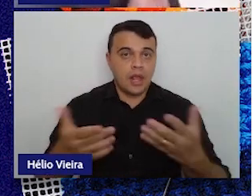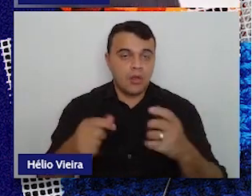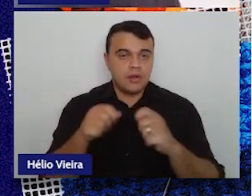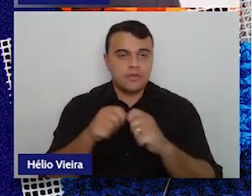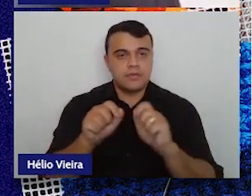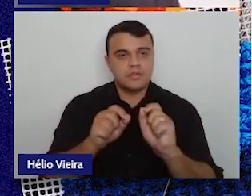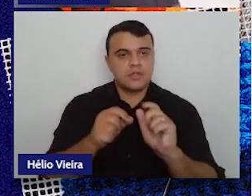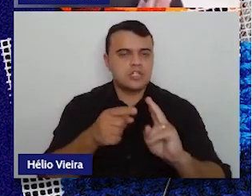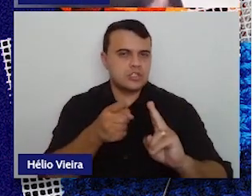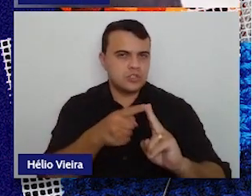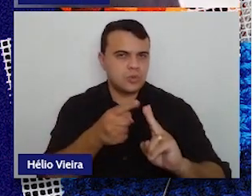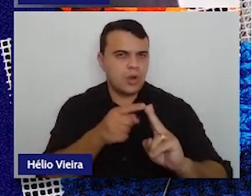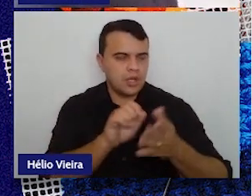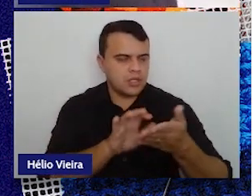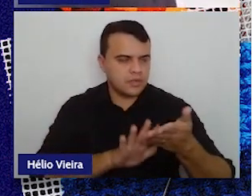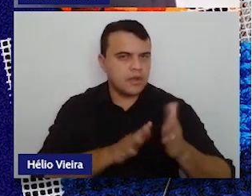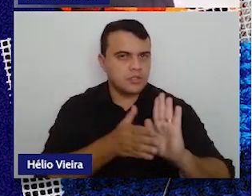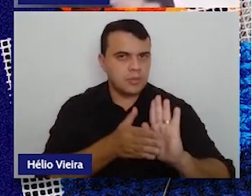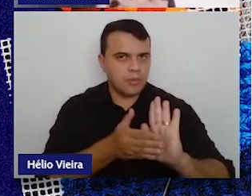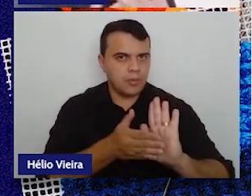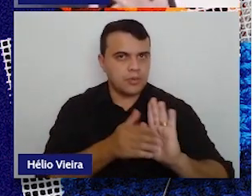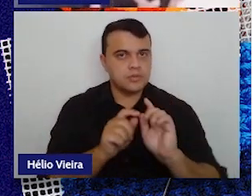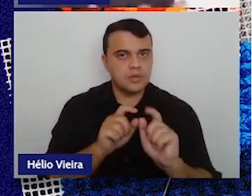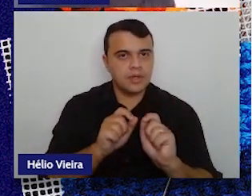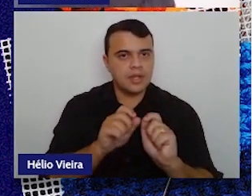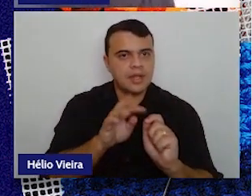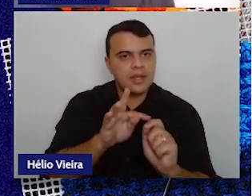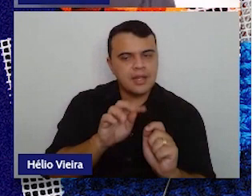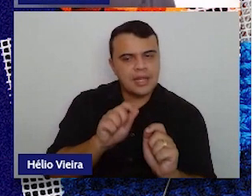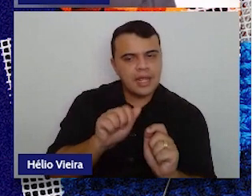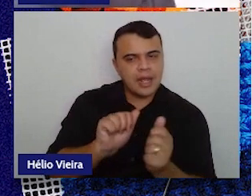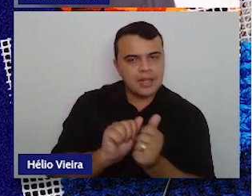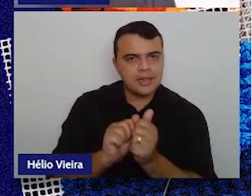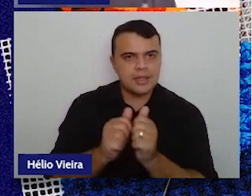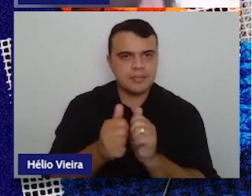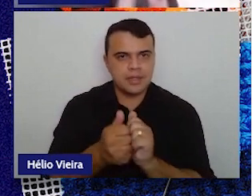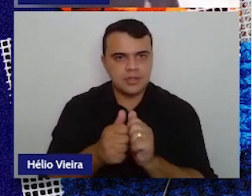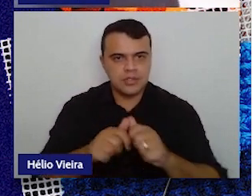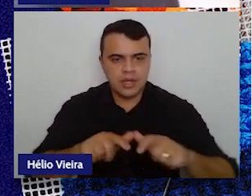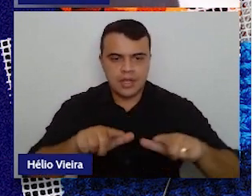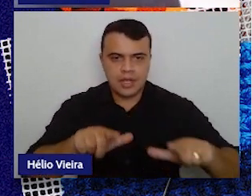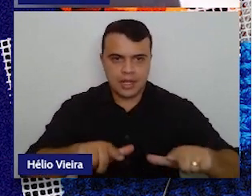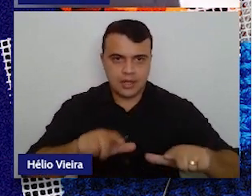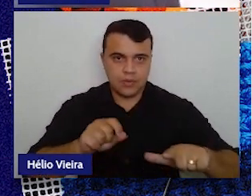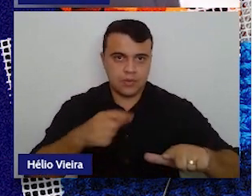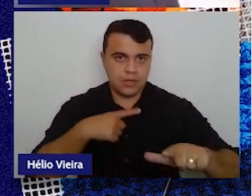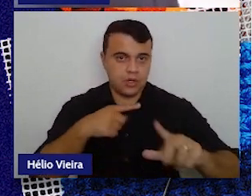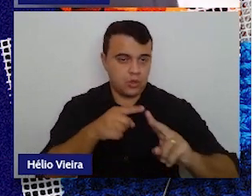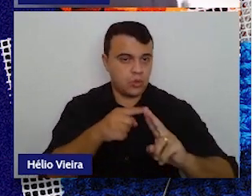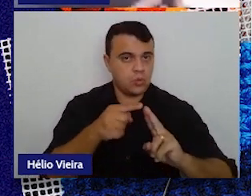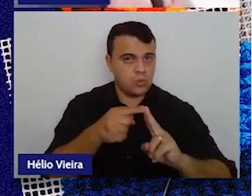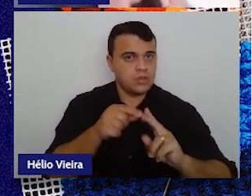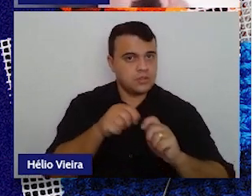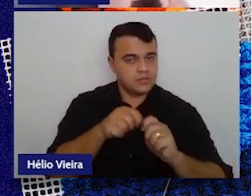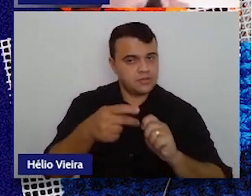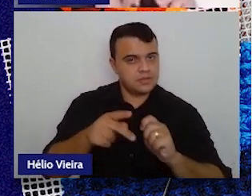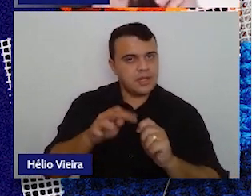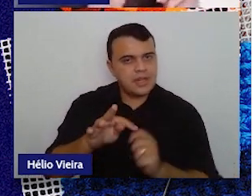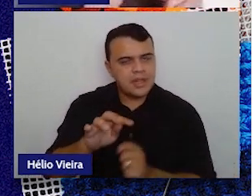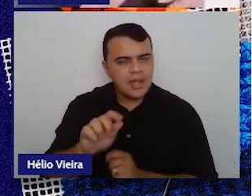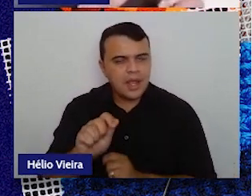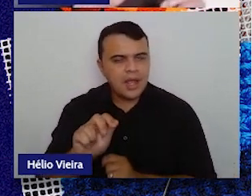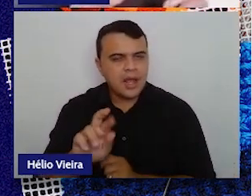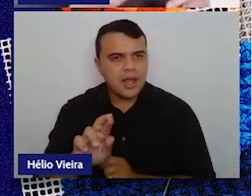a segunda proposta de atividade, que é o tear adaptado de cartão. Existem duas formas de se fazer esse tear, uma com